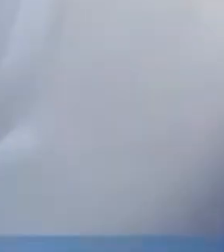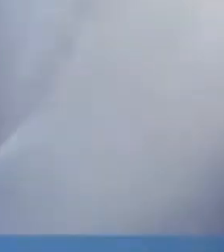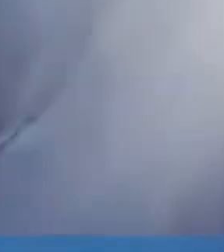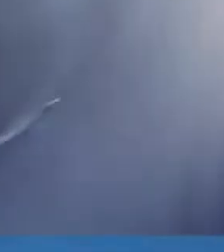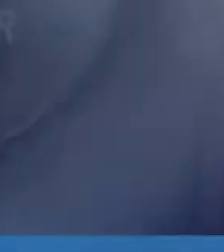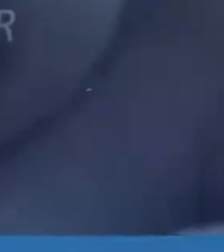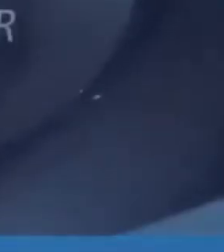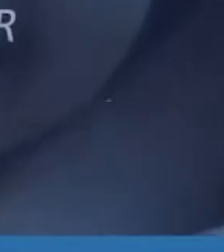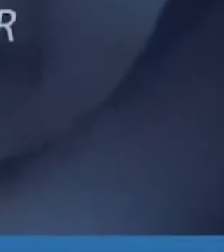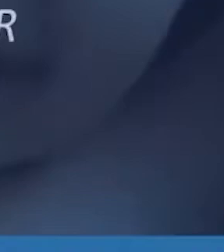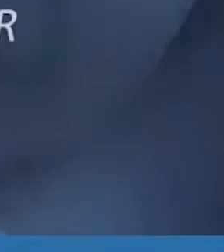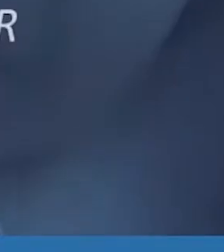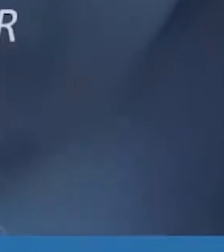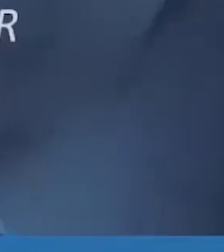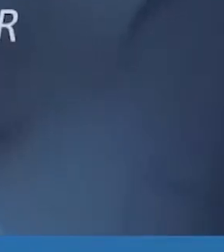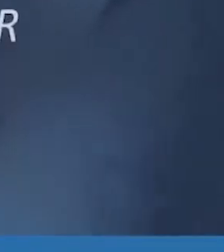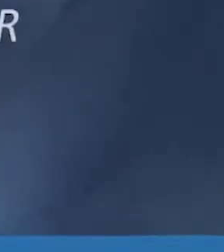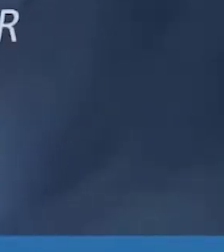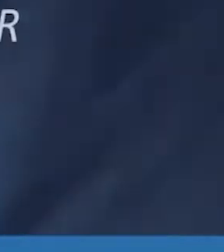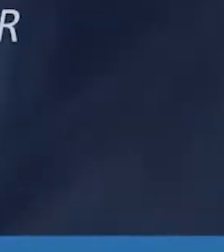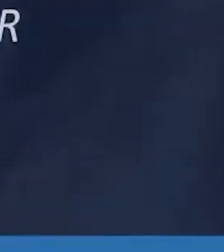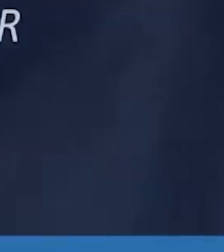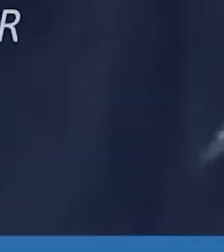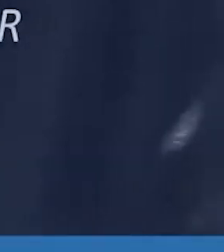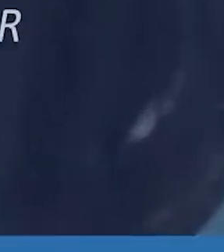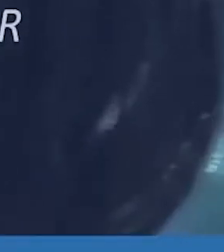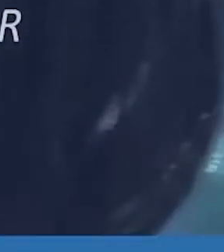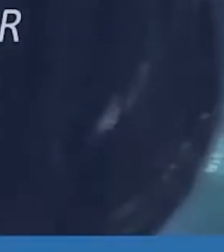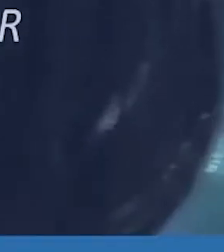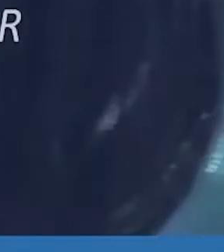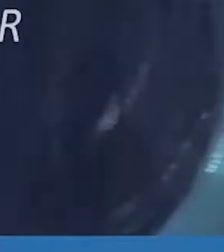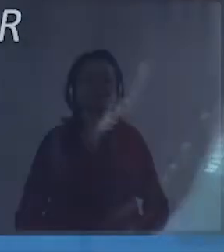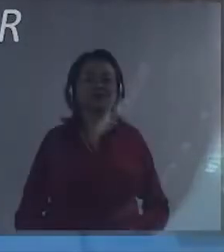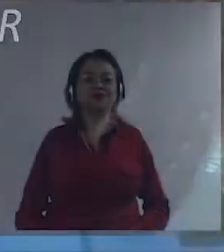Enquanto não passa, conheça o novo jeito Quali de ajudar.